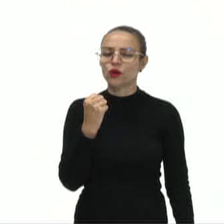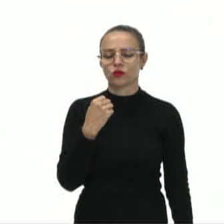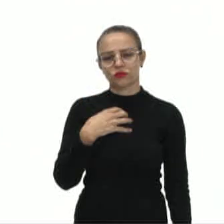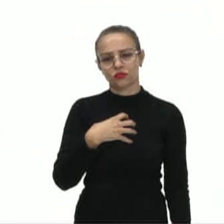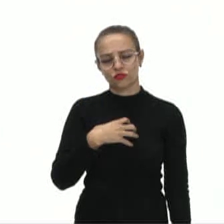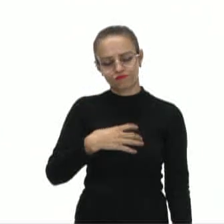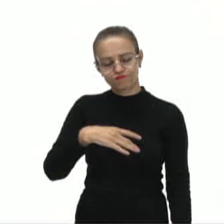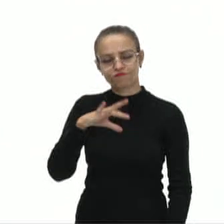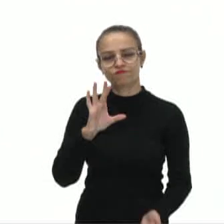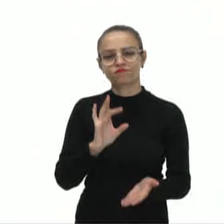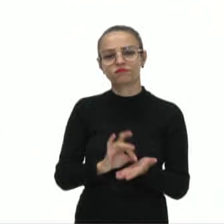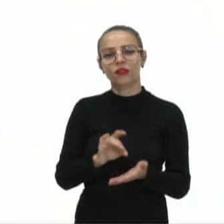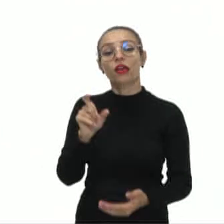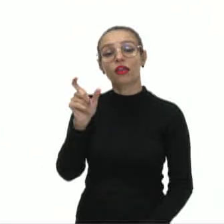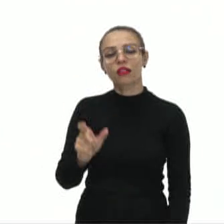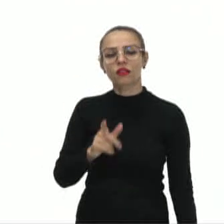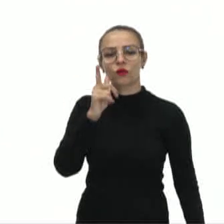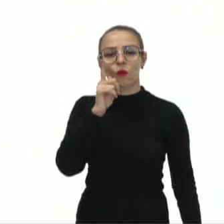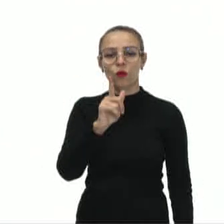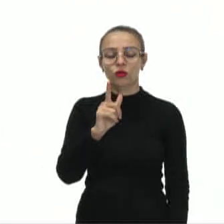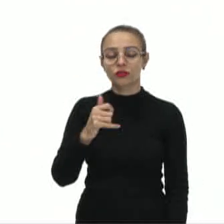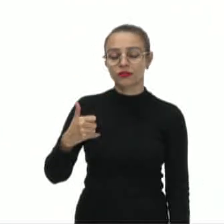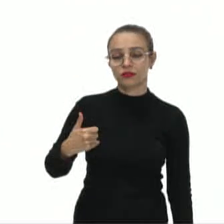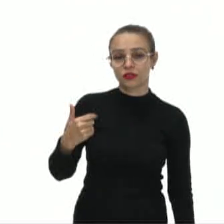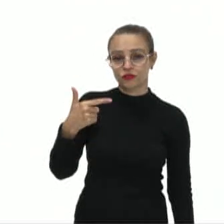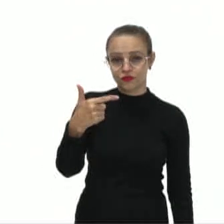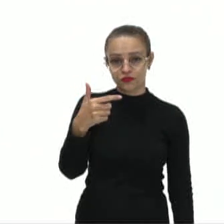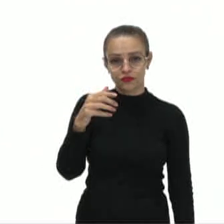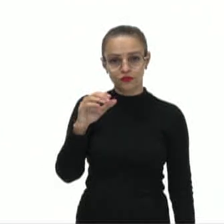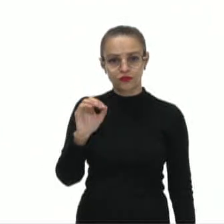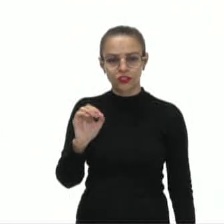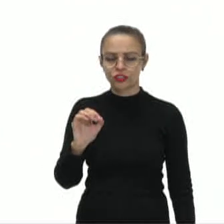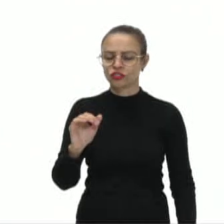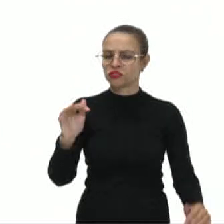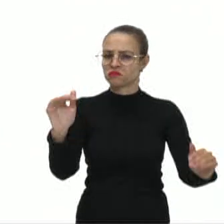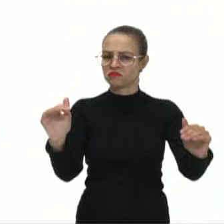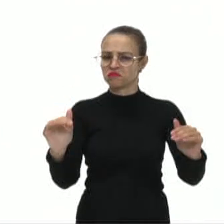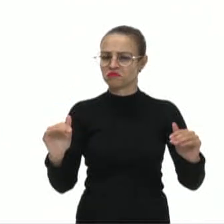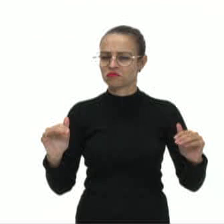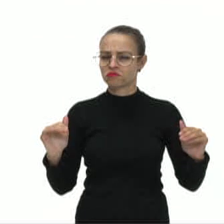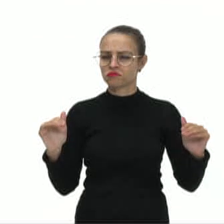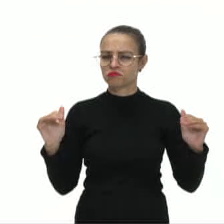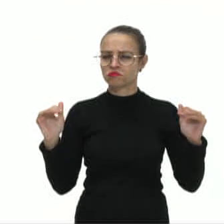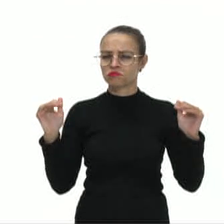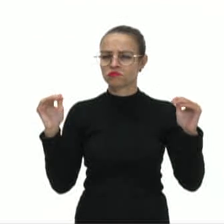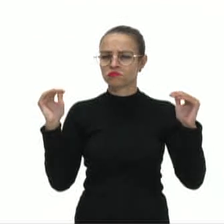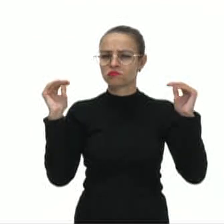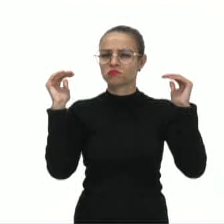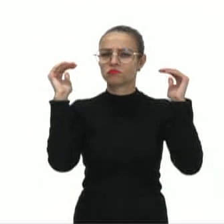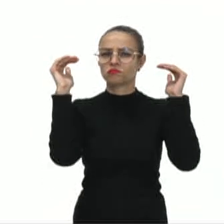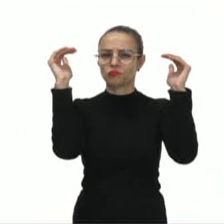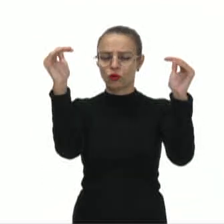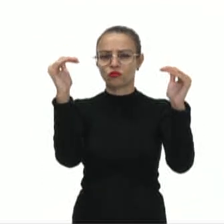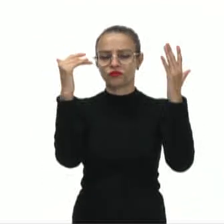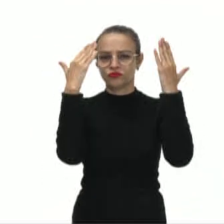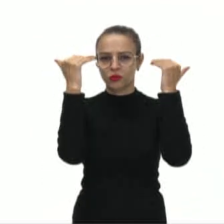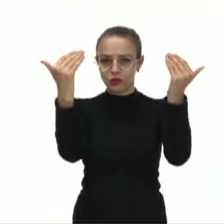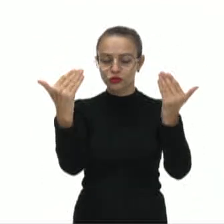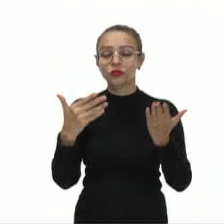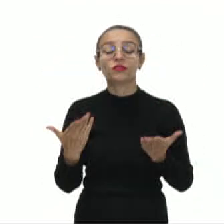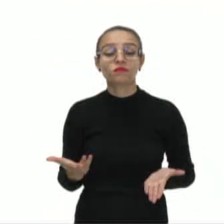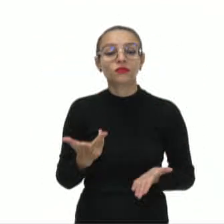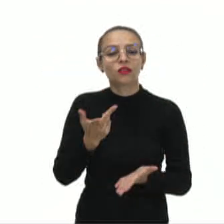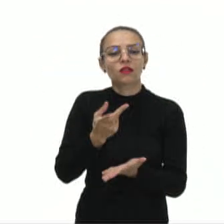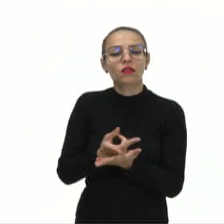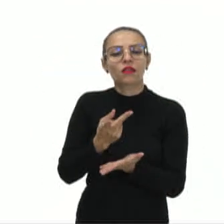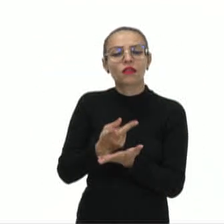o poeta atingiu, aos 20 anos, uma altura que, não igualada depois, permaneceu como